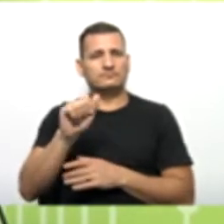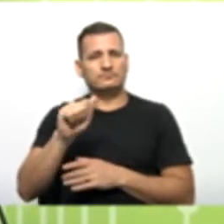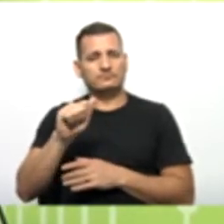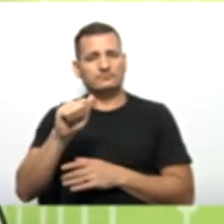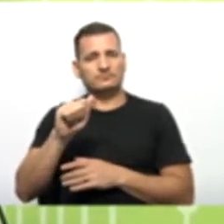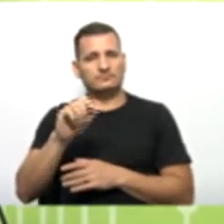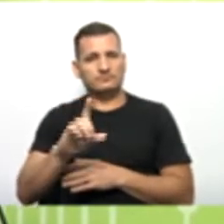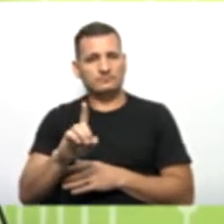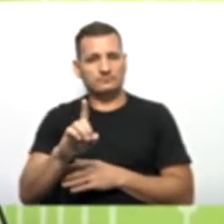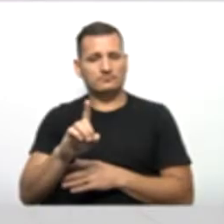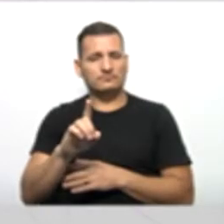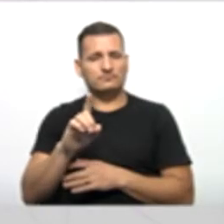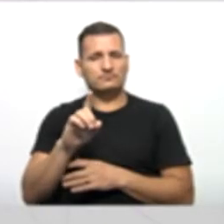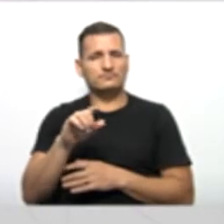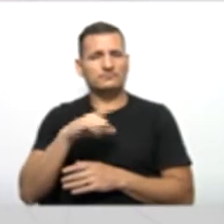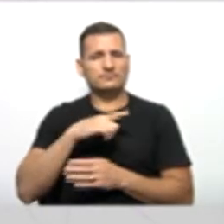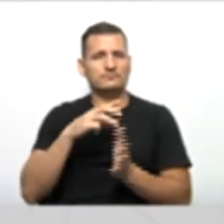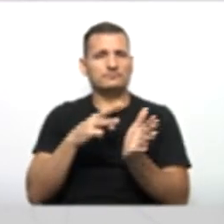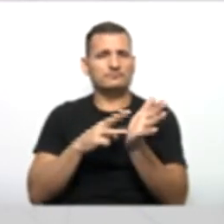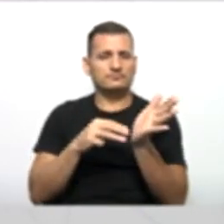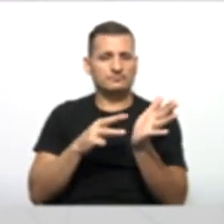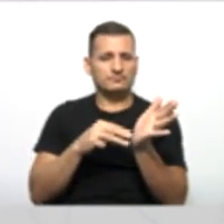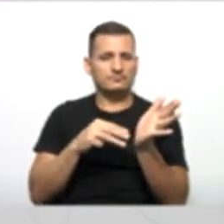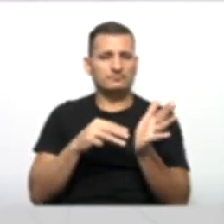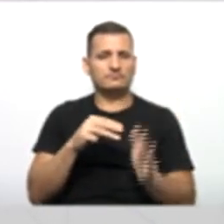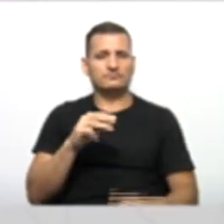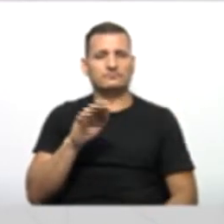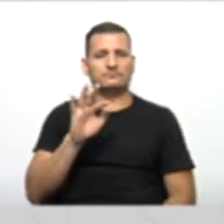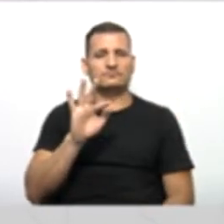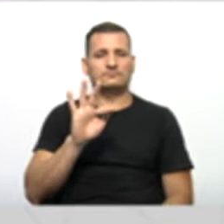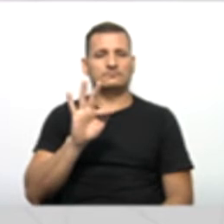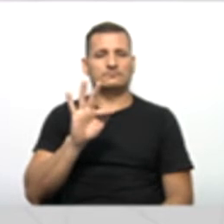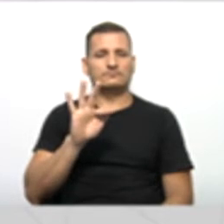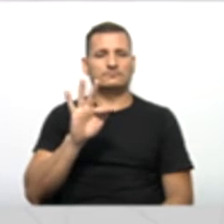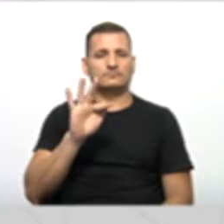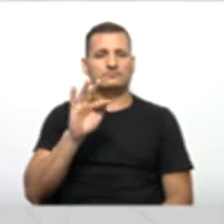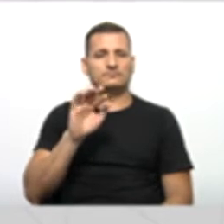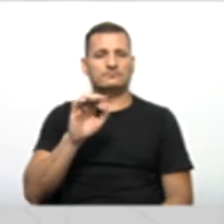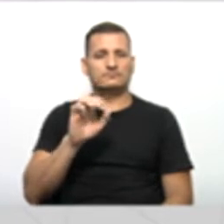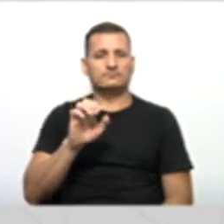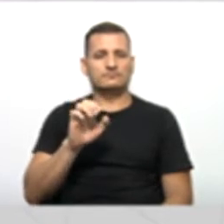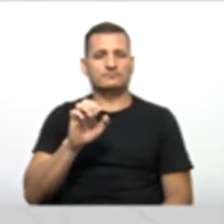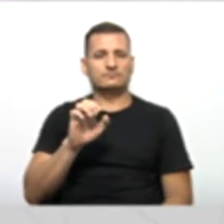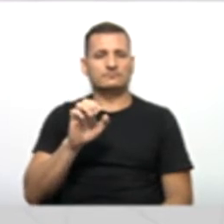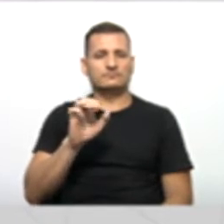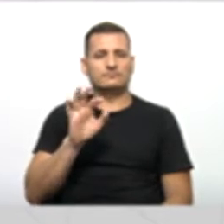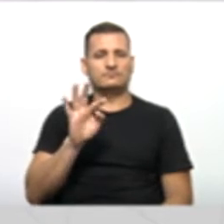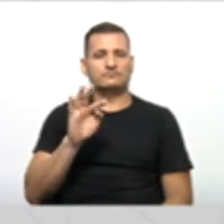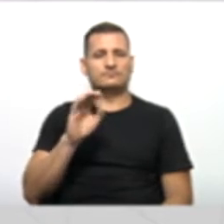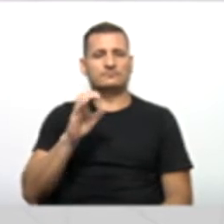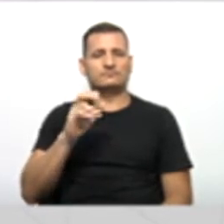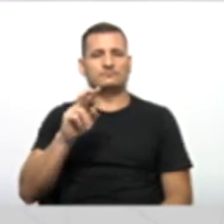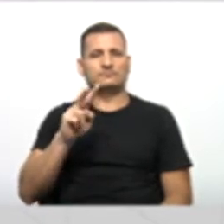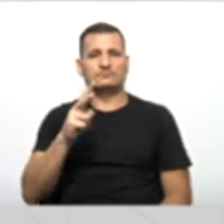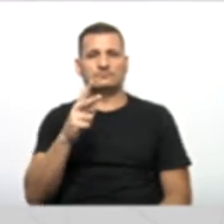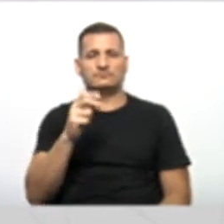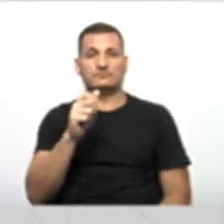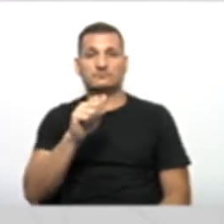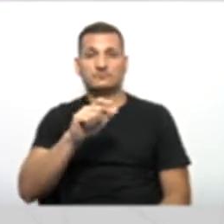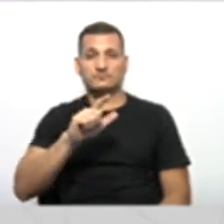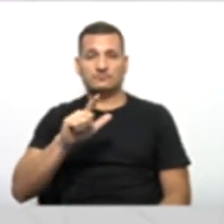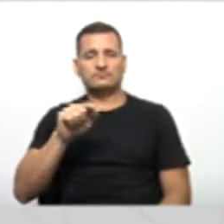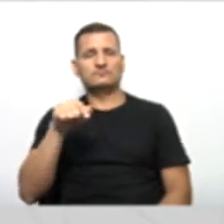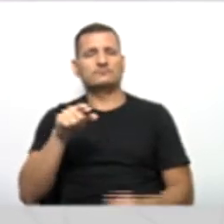método 7 ao o que o fed vai fazer quando nós vamos selecionar uma tabela ele imprime a